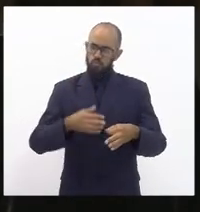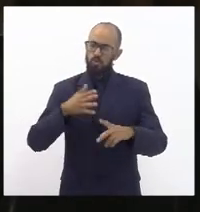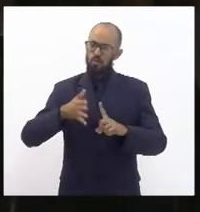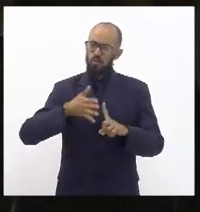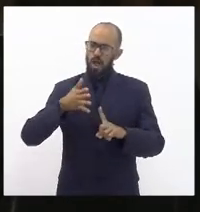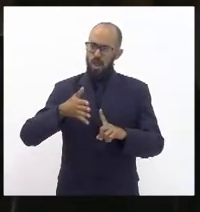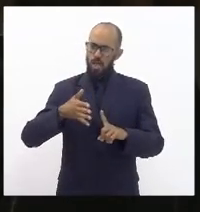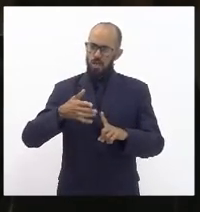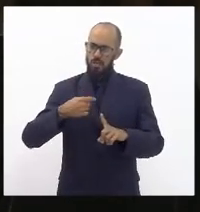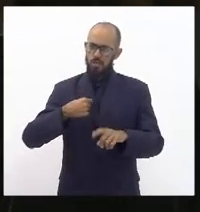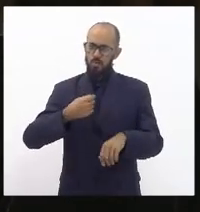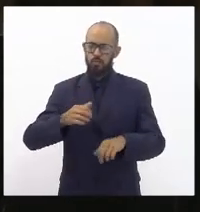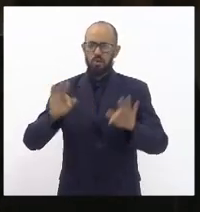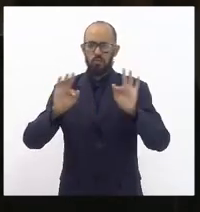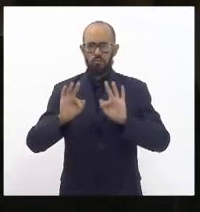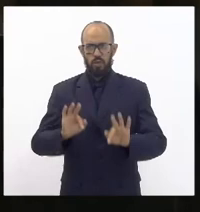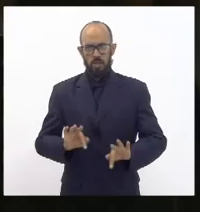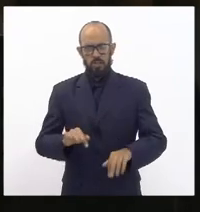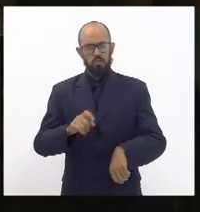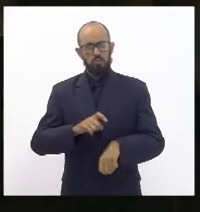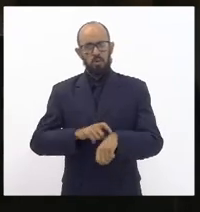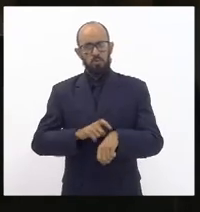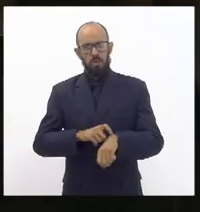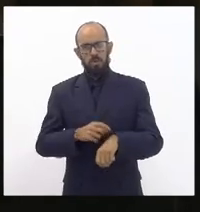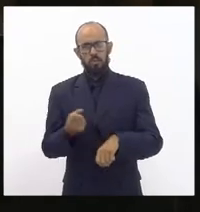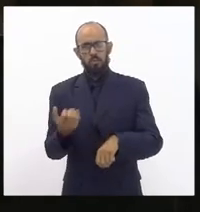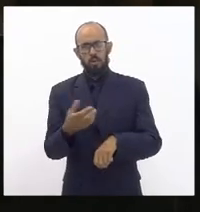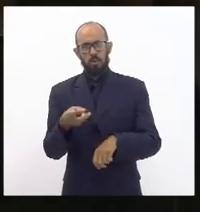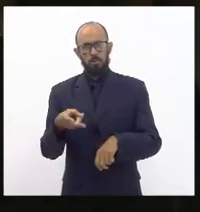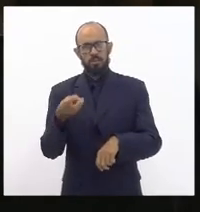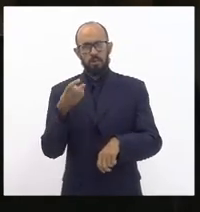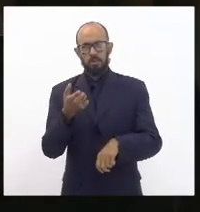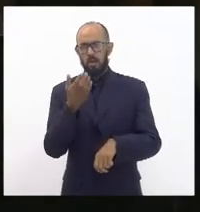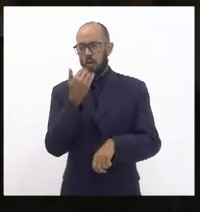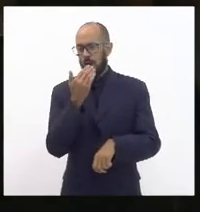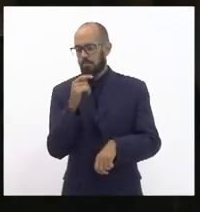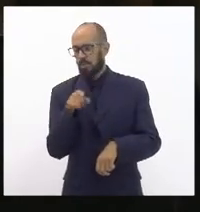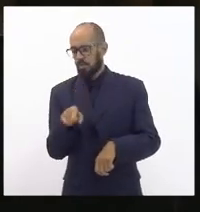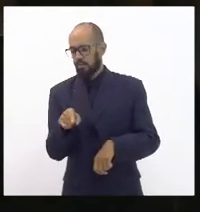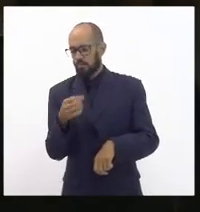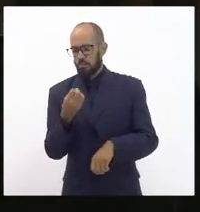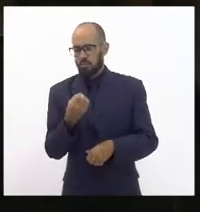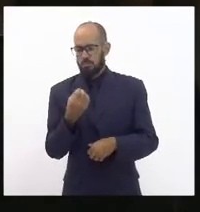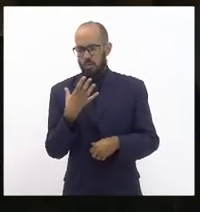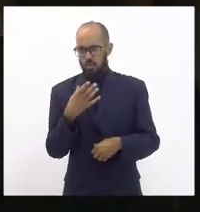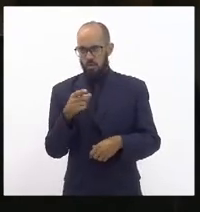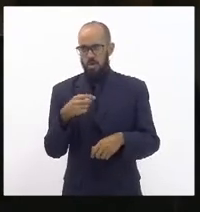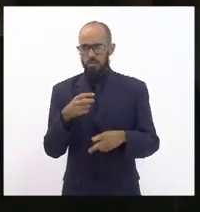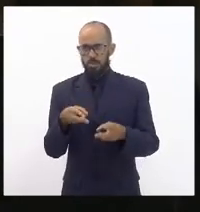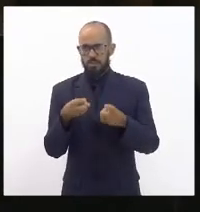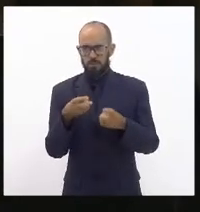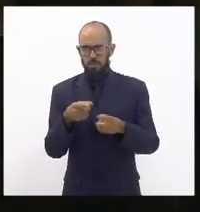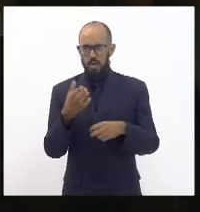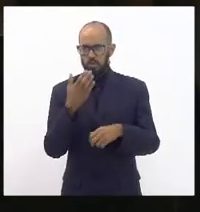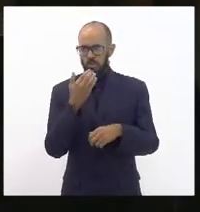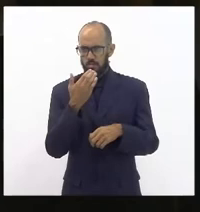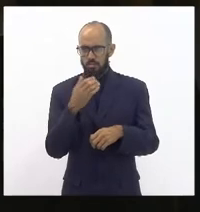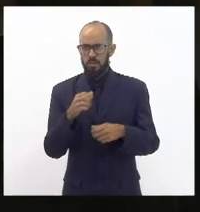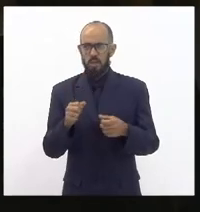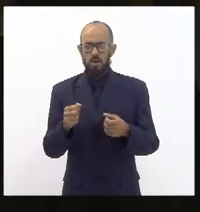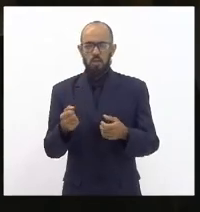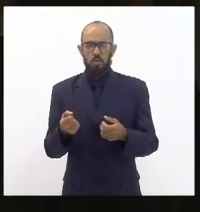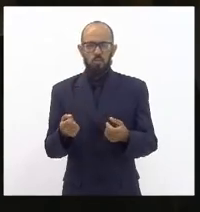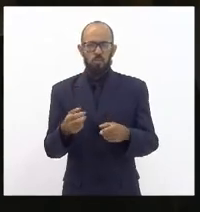fala e eu fiquei feliz nesse momento quando eu encontrei as crianças se alimentando pude ver a comida com